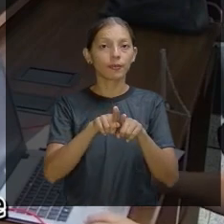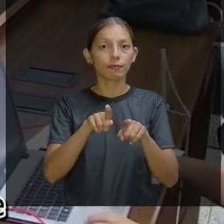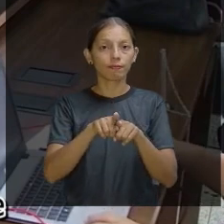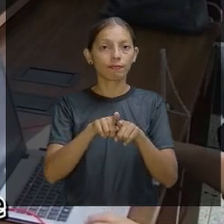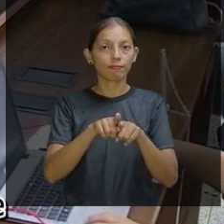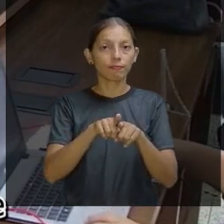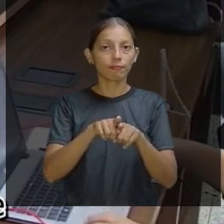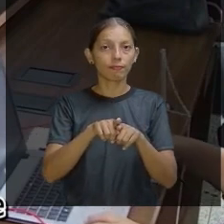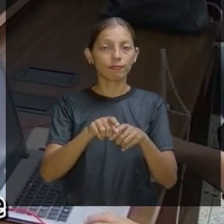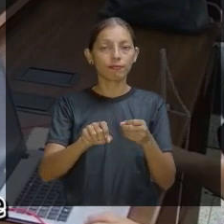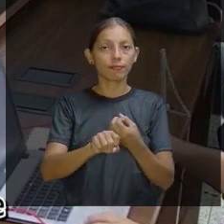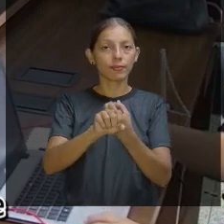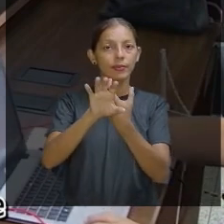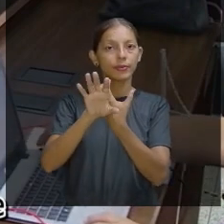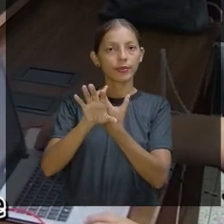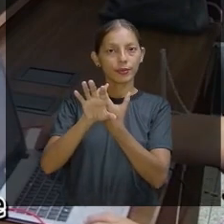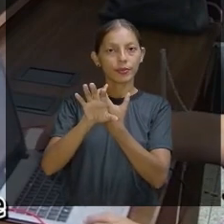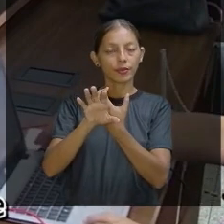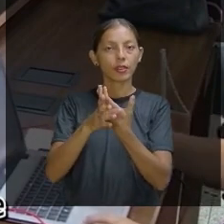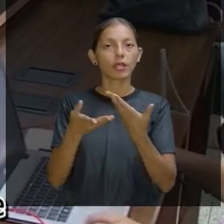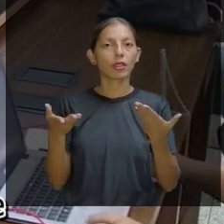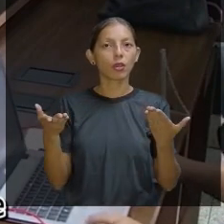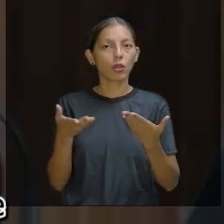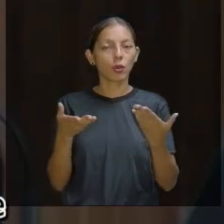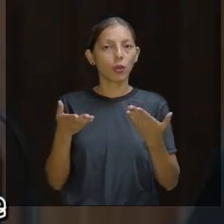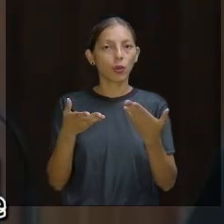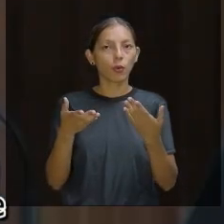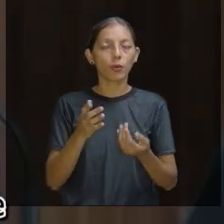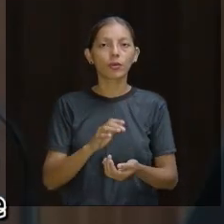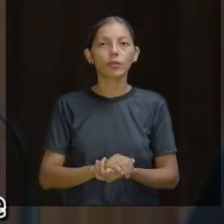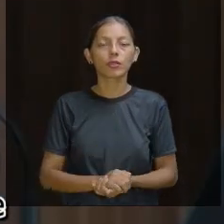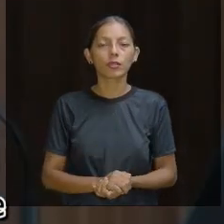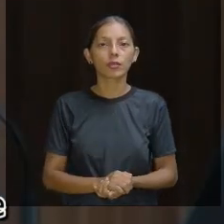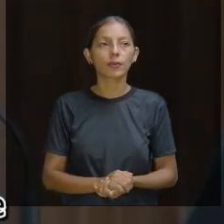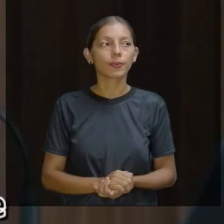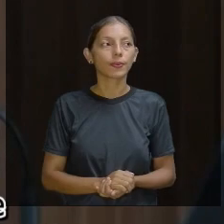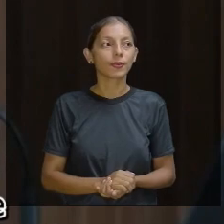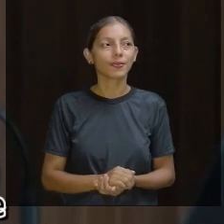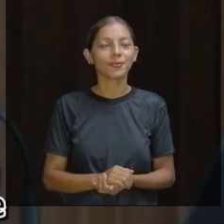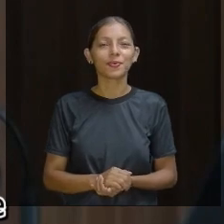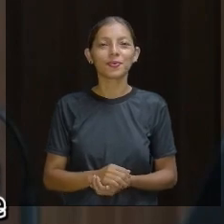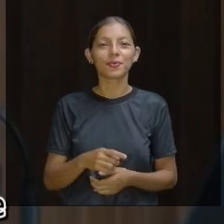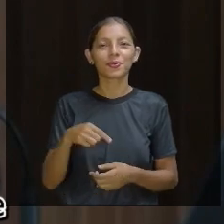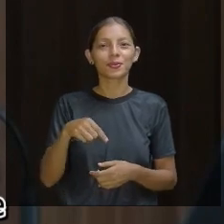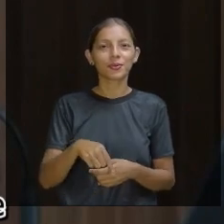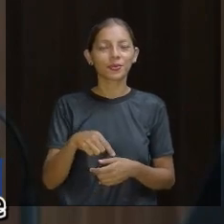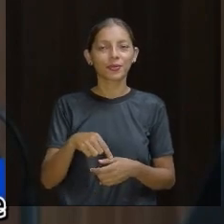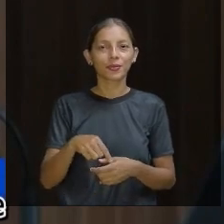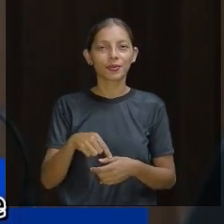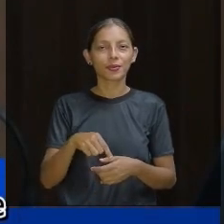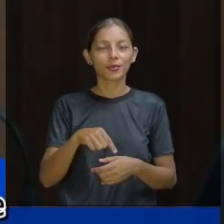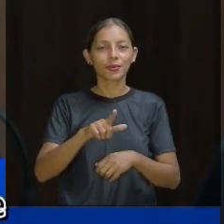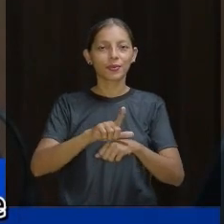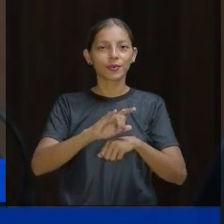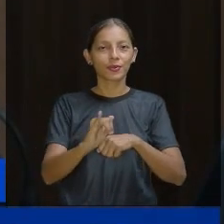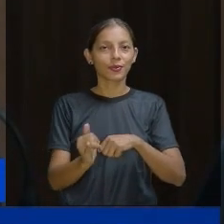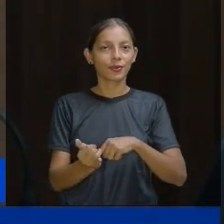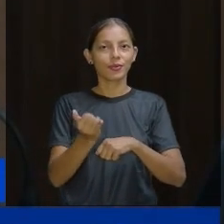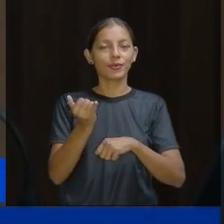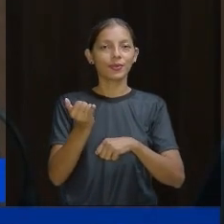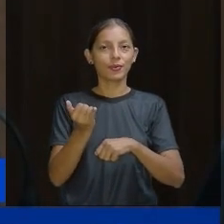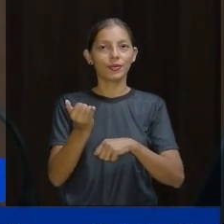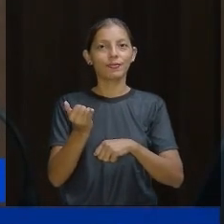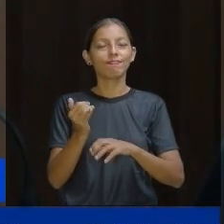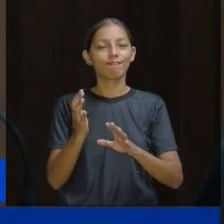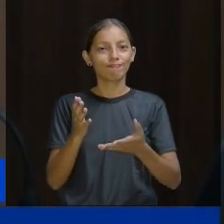híbrida, hoje transmitido em sessão itinerante. Foco na mesa diretora, zona eleitoral com o desembargador de João Laranjal do Jari. Lages. Nós estamos